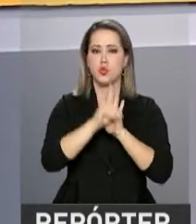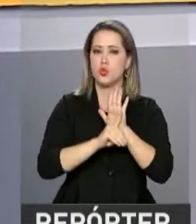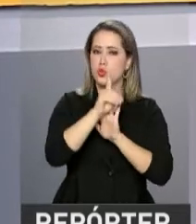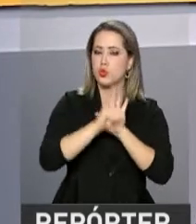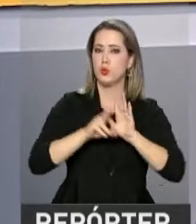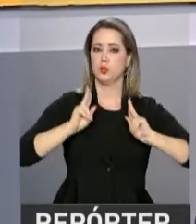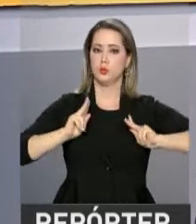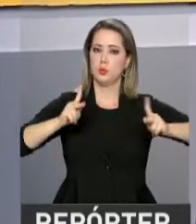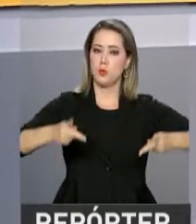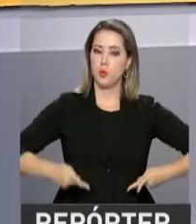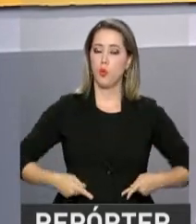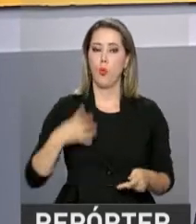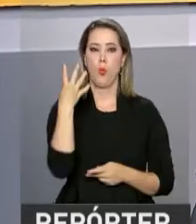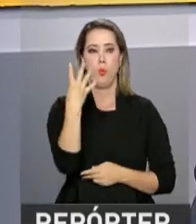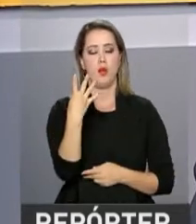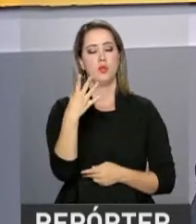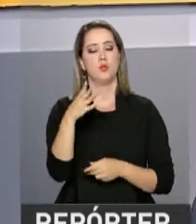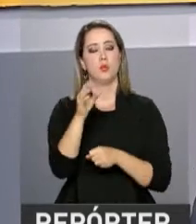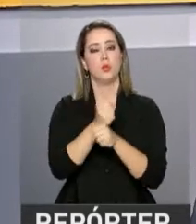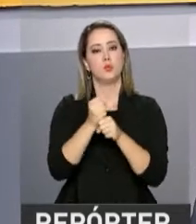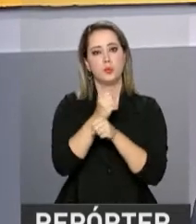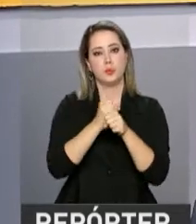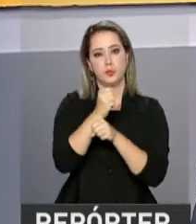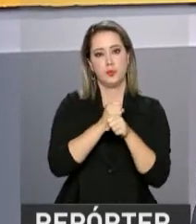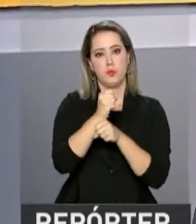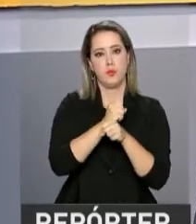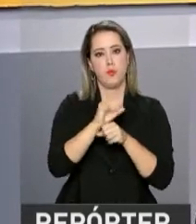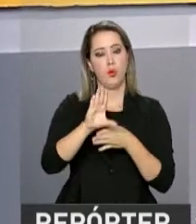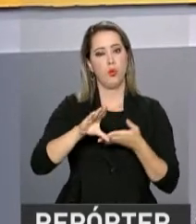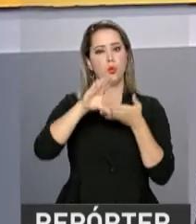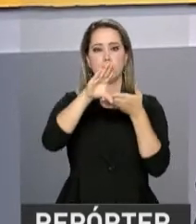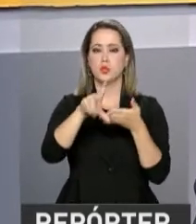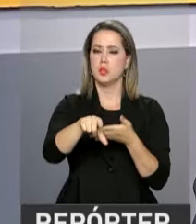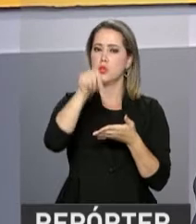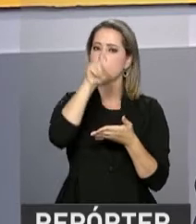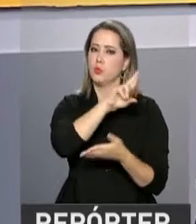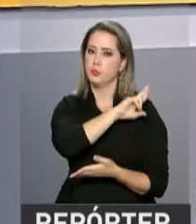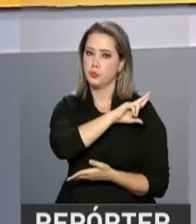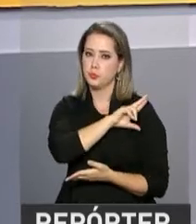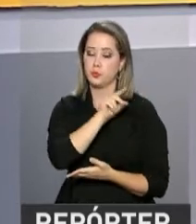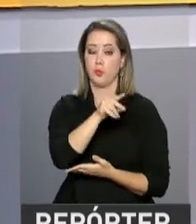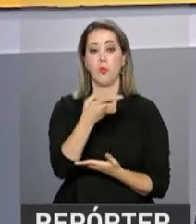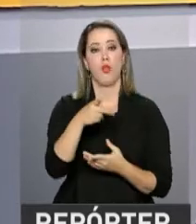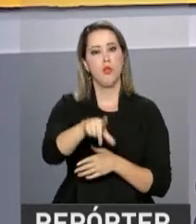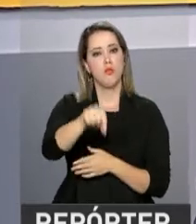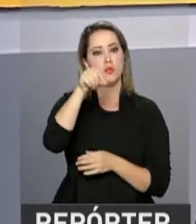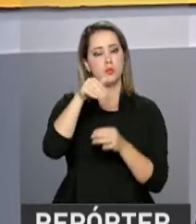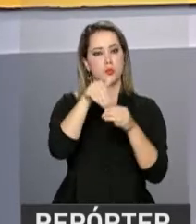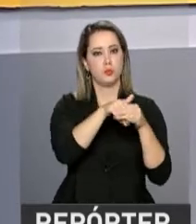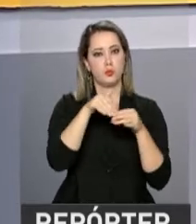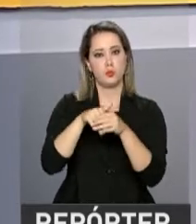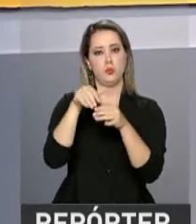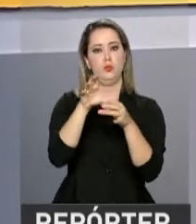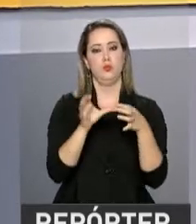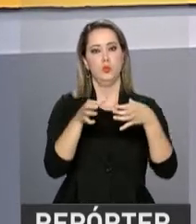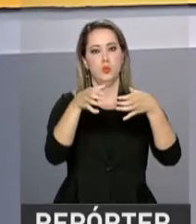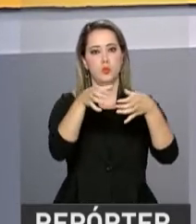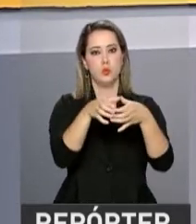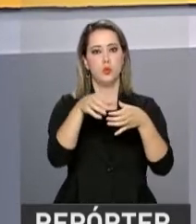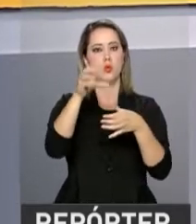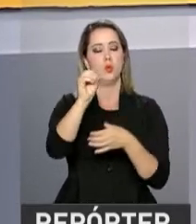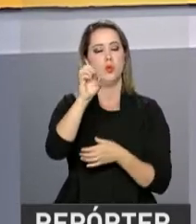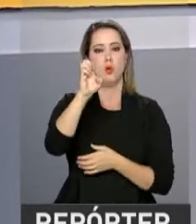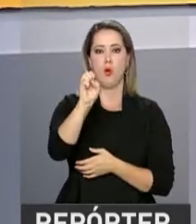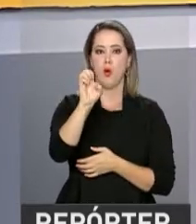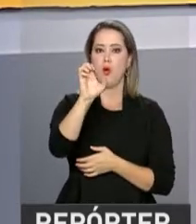anos como conselheira ela foi eleita durante a 47ª assembleia geral da organização dos estados americanos